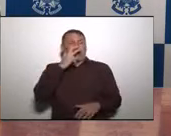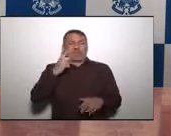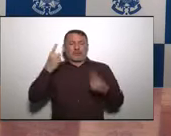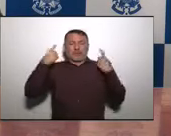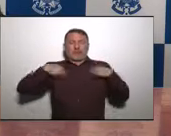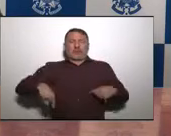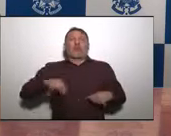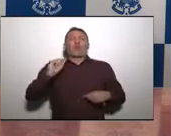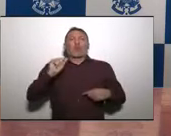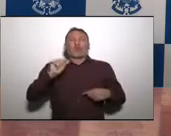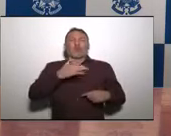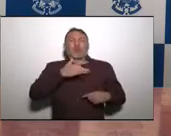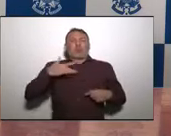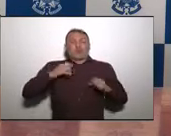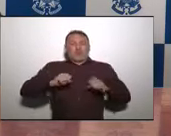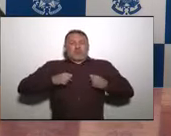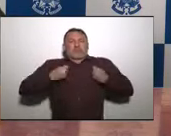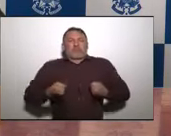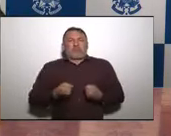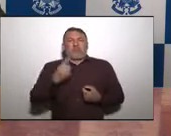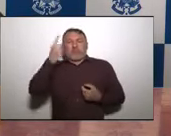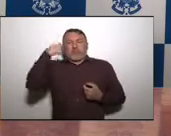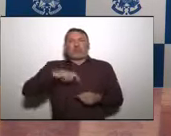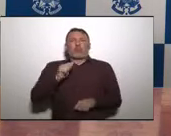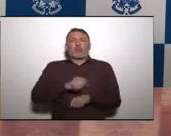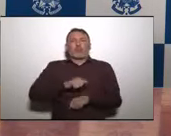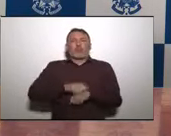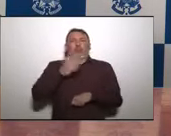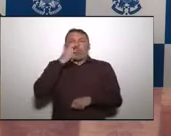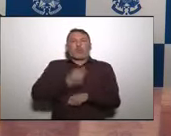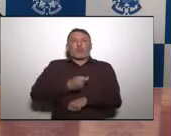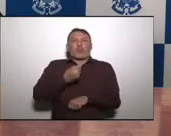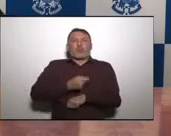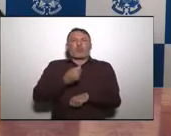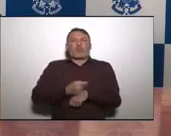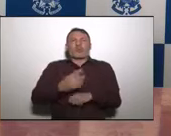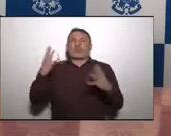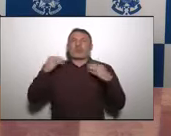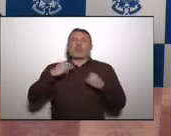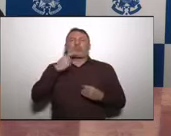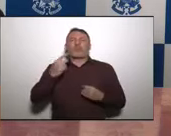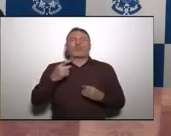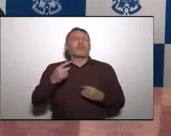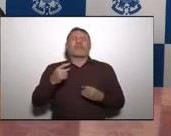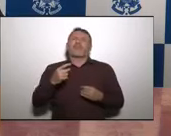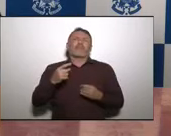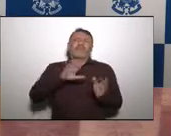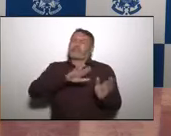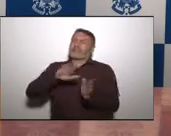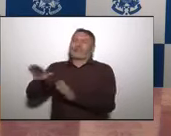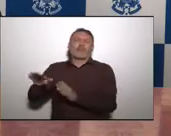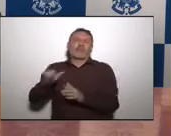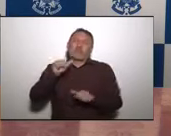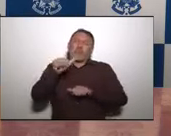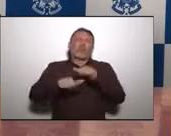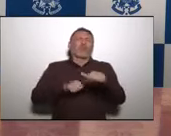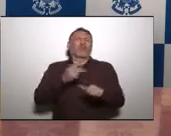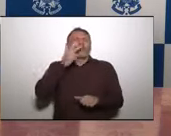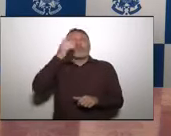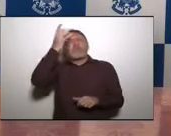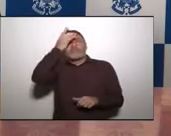problema. Isso é um equívoco, isso nos tira a proteção que a gente tem que ter e nos tira